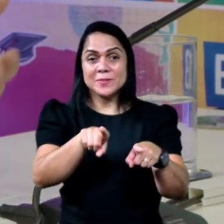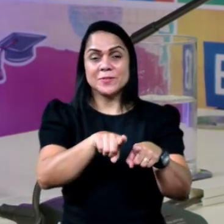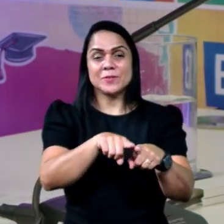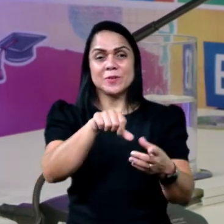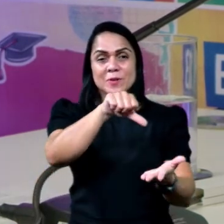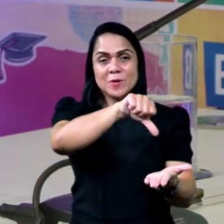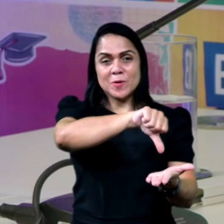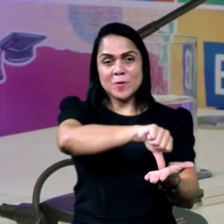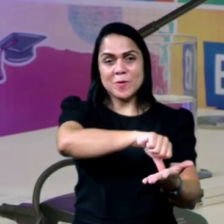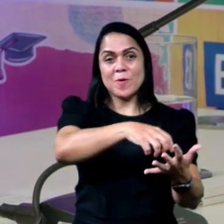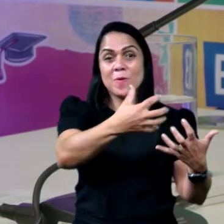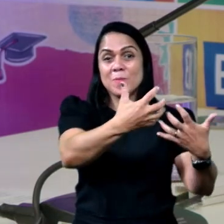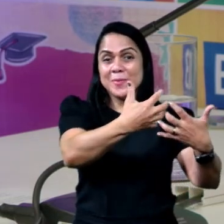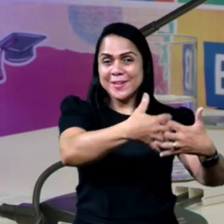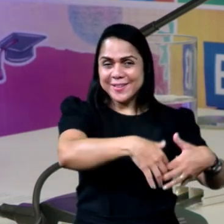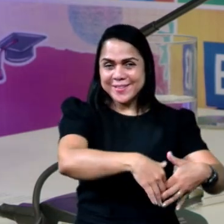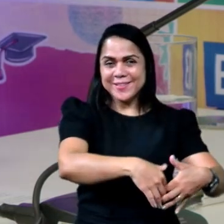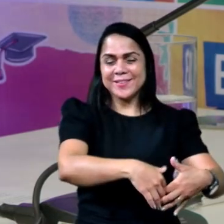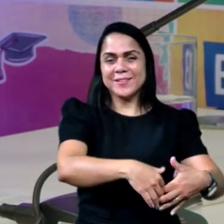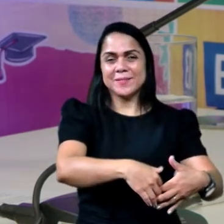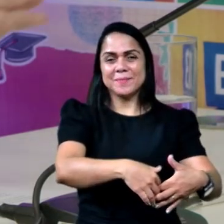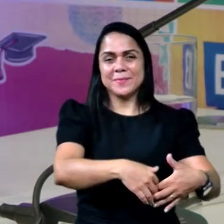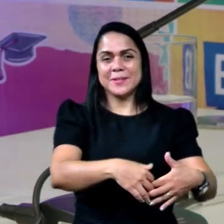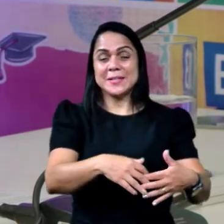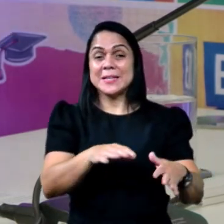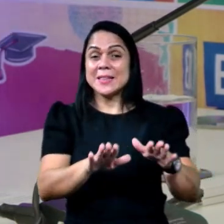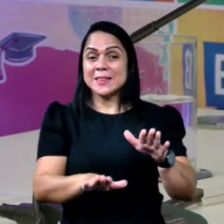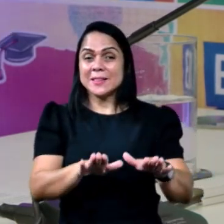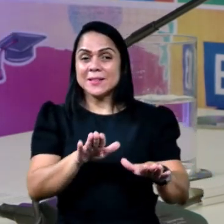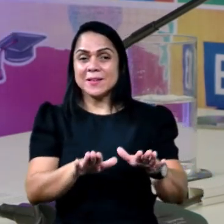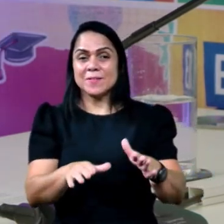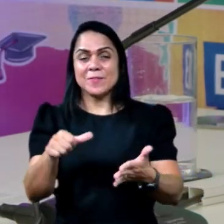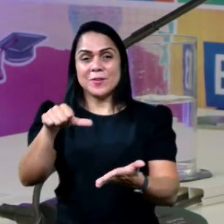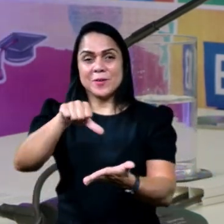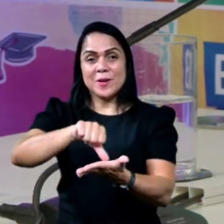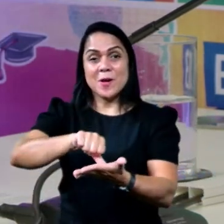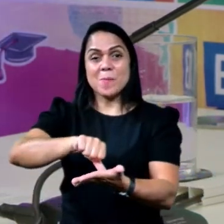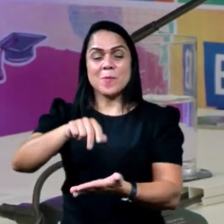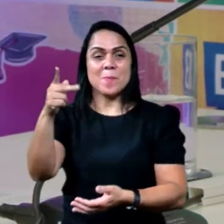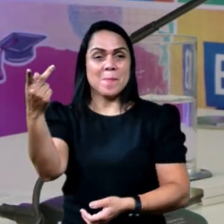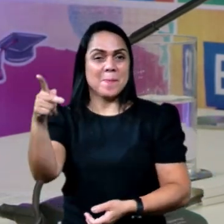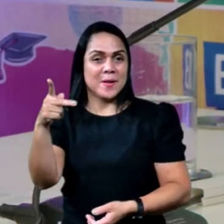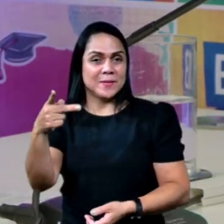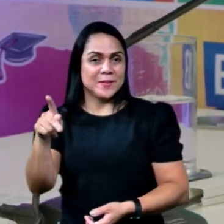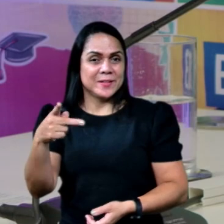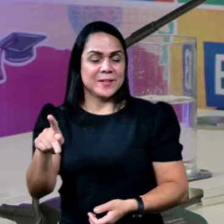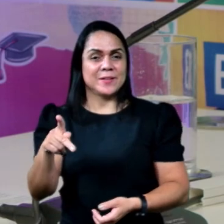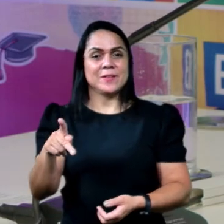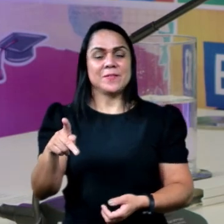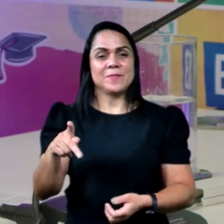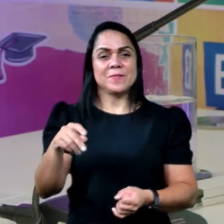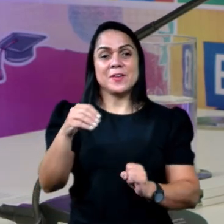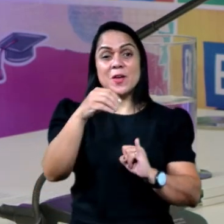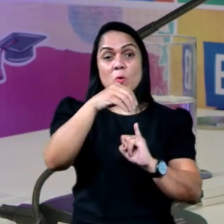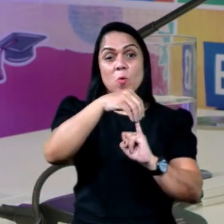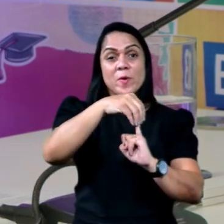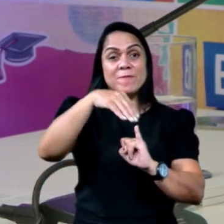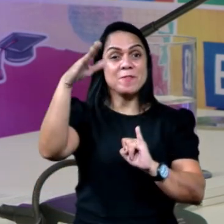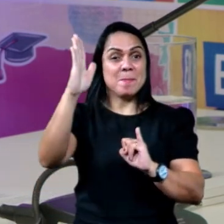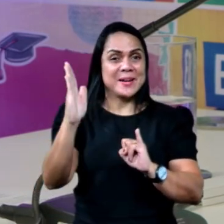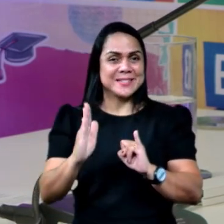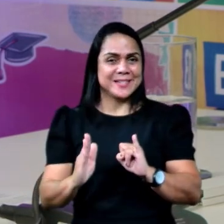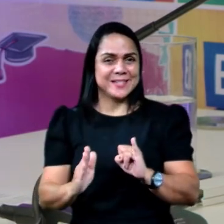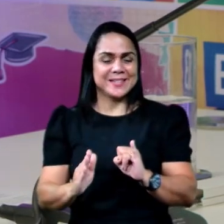Sim. Gama, que envolve, talvez agora futuramente, Campus Planaltina, que é o IF Brasilidades. Porque nós